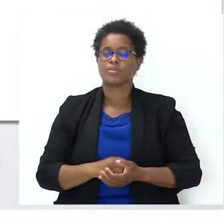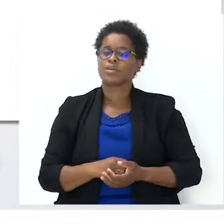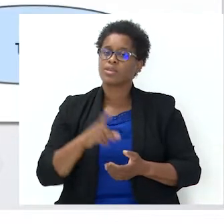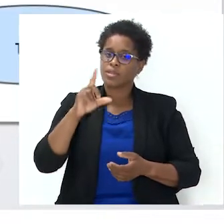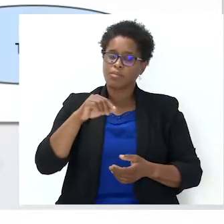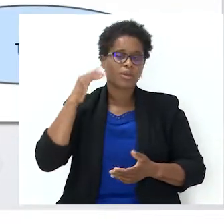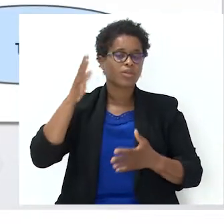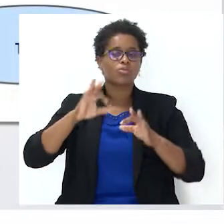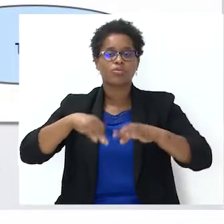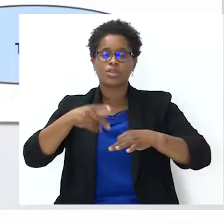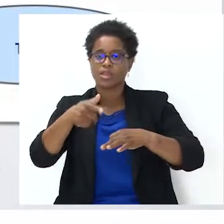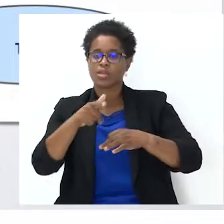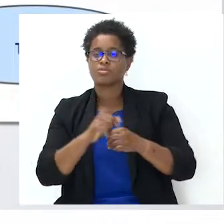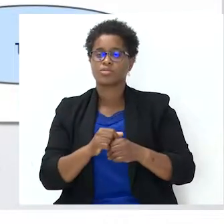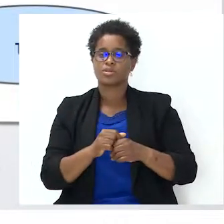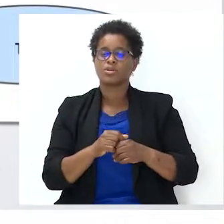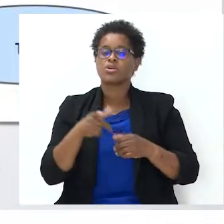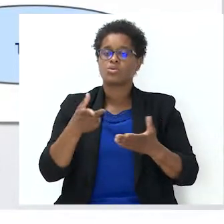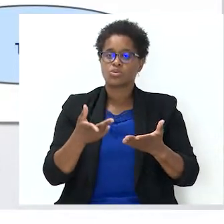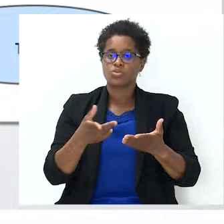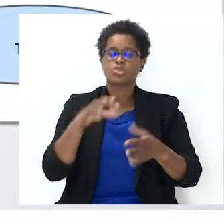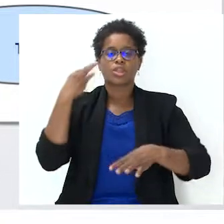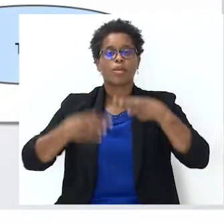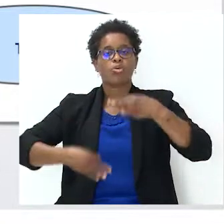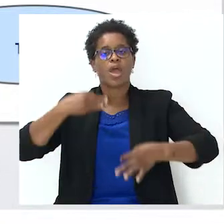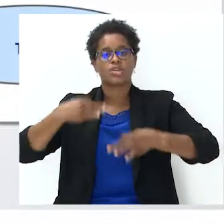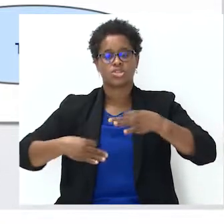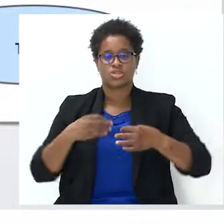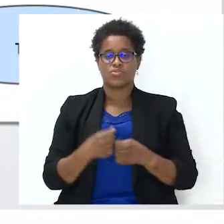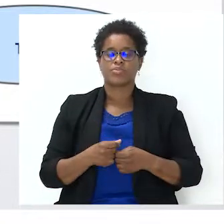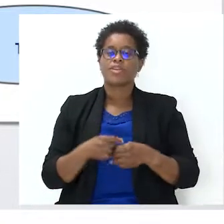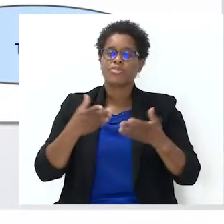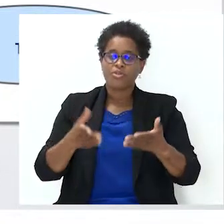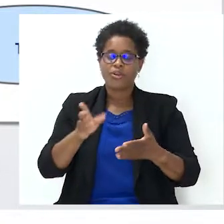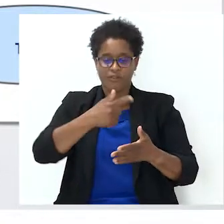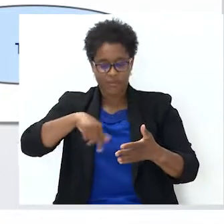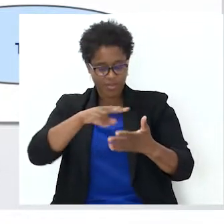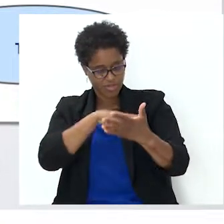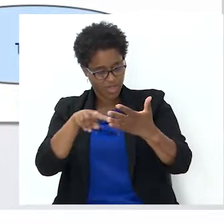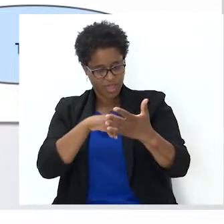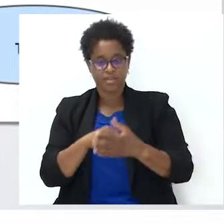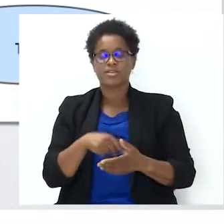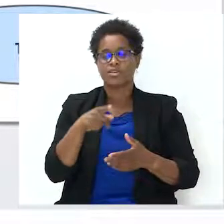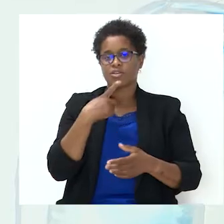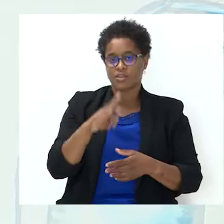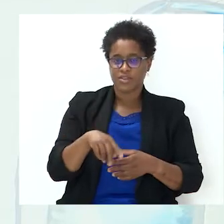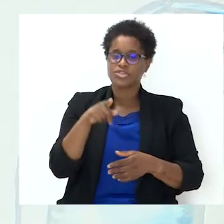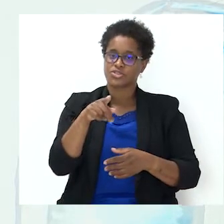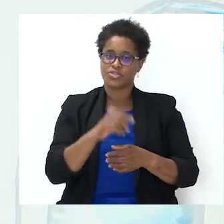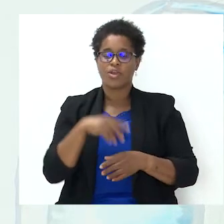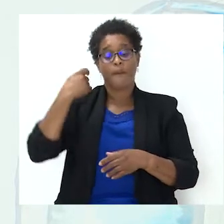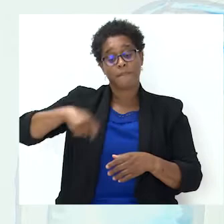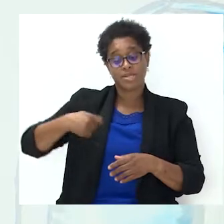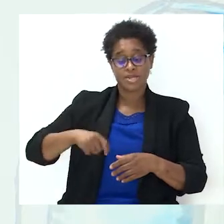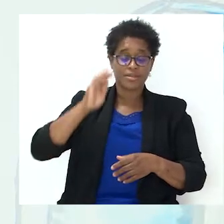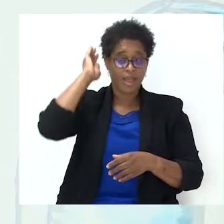E, por último, temos os tribunais. Então, vamos ler novamente? Isso.